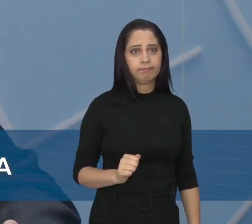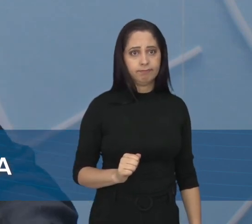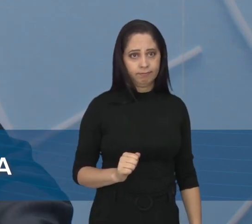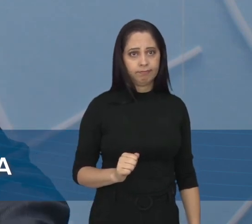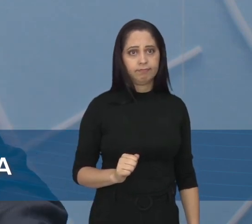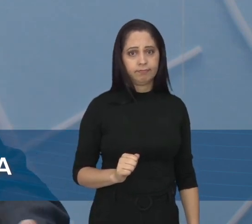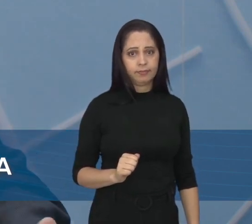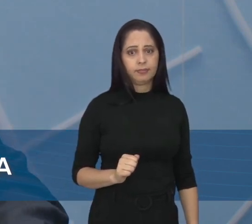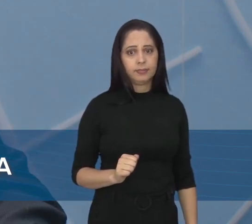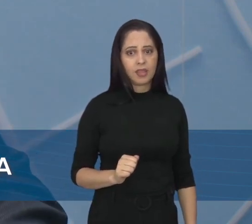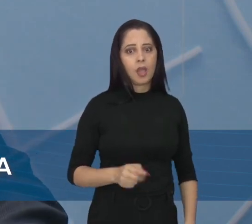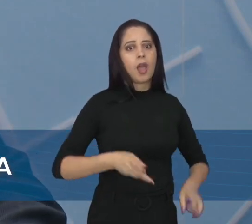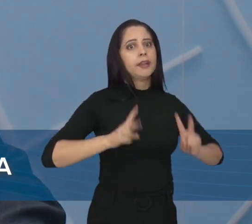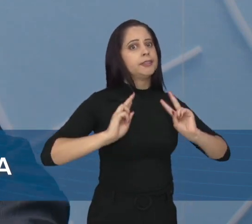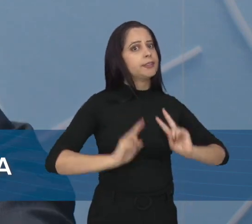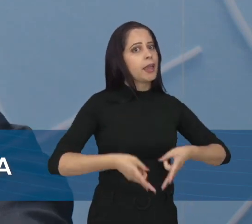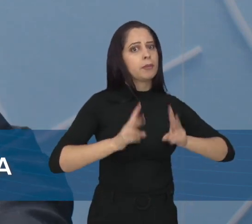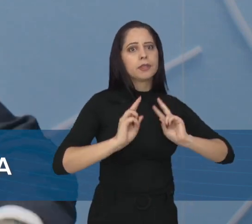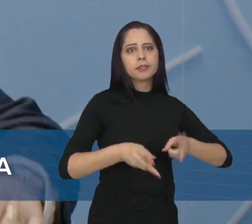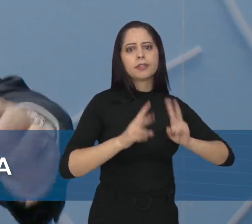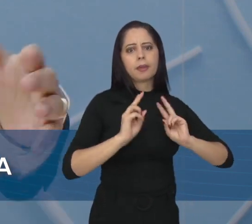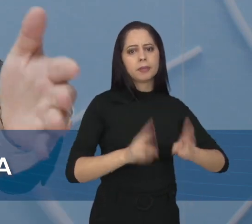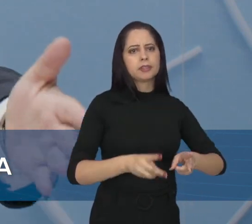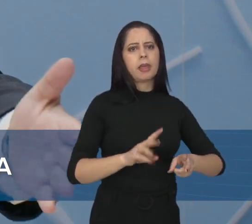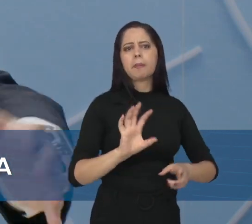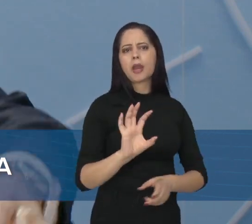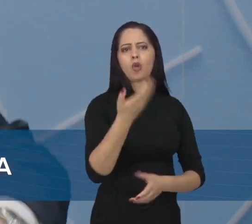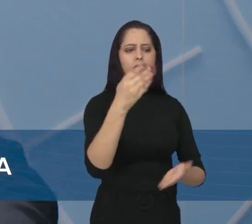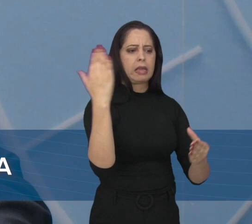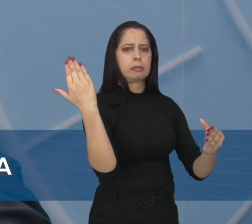N vezes aos tribunais, Conselho Nacional de Justiça,